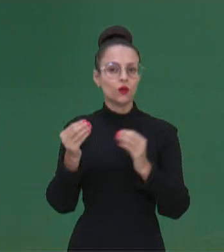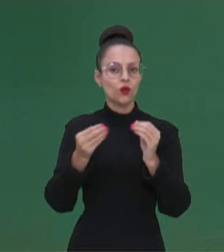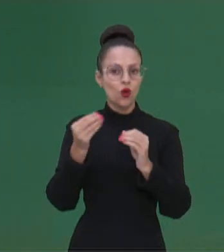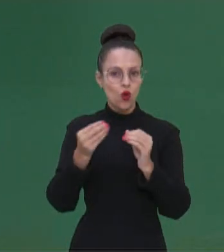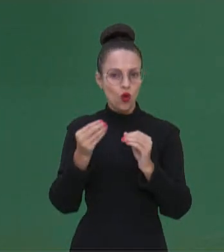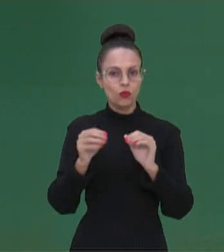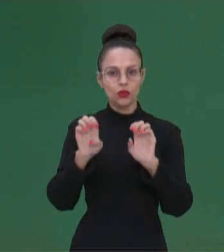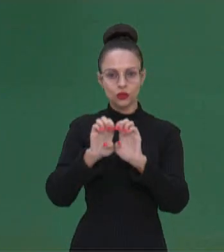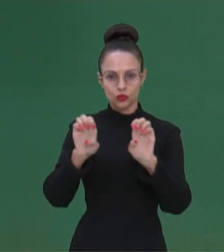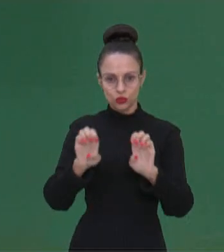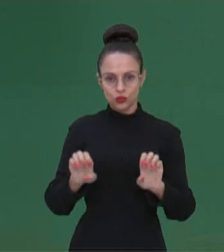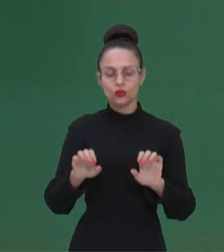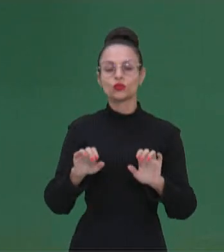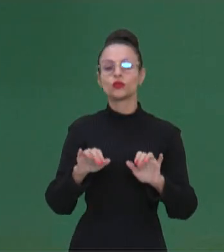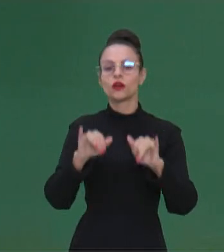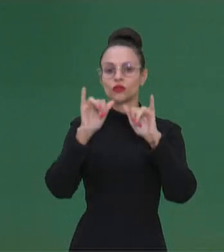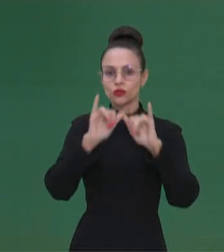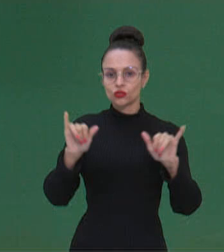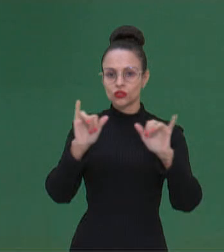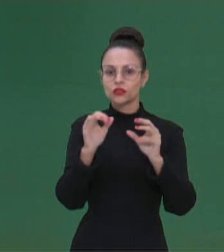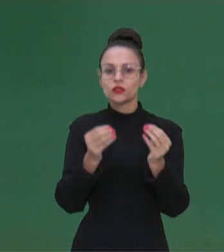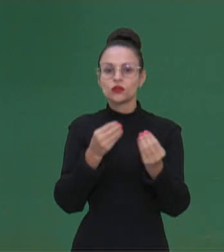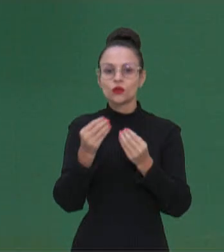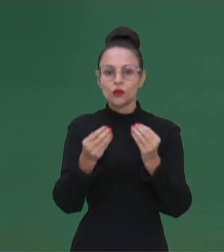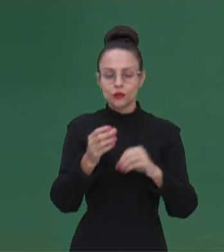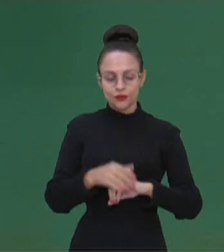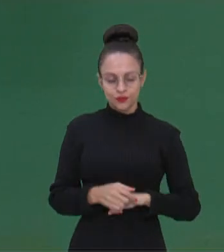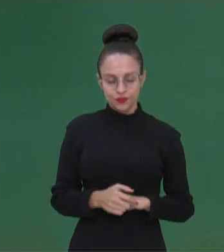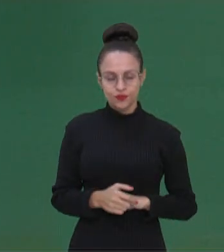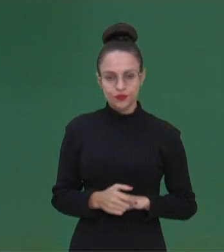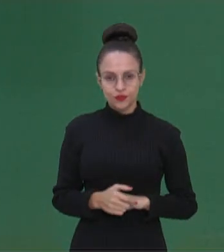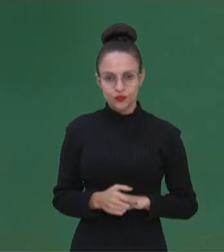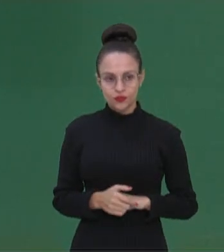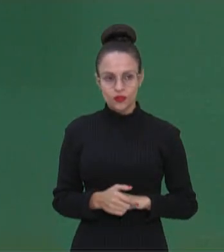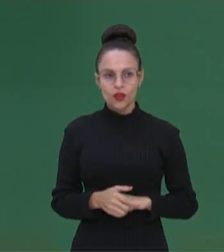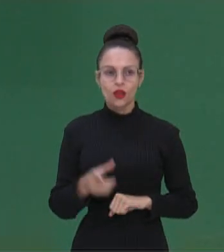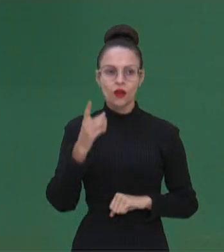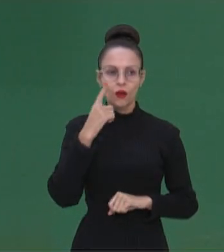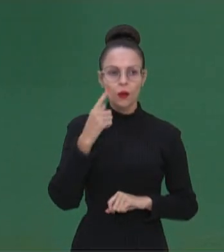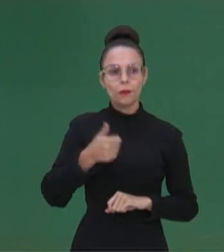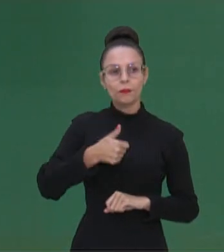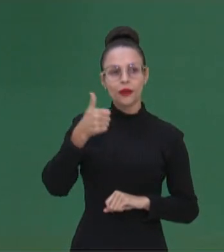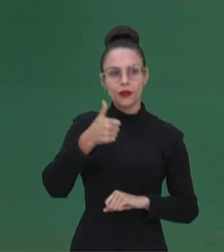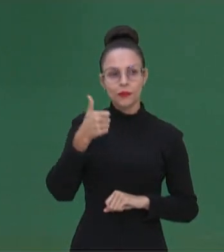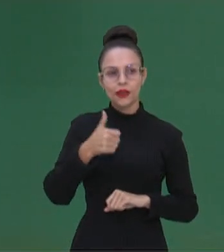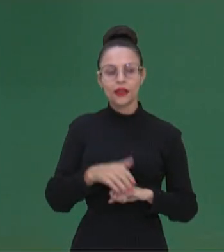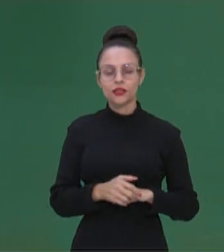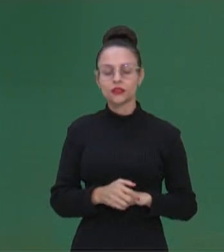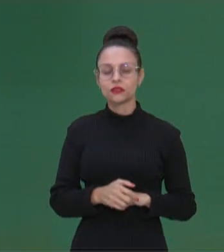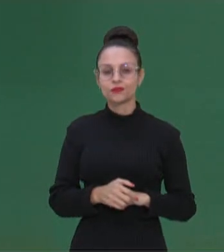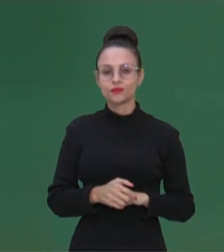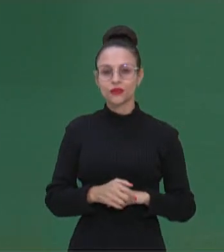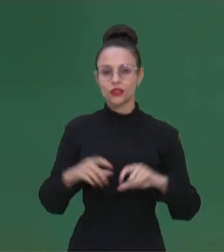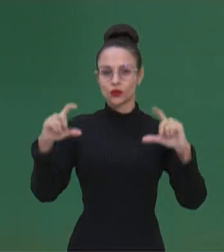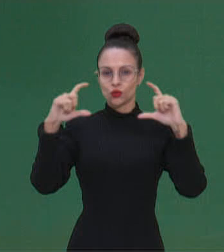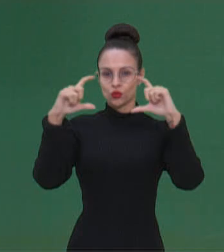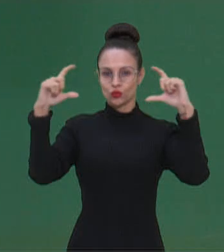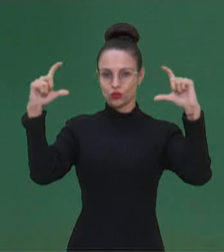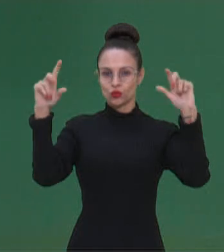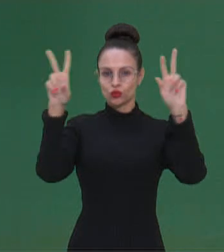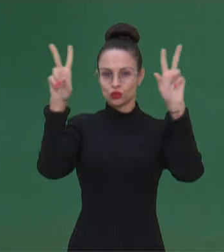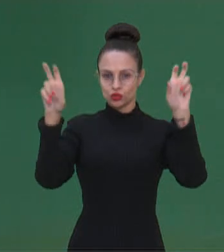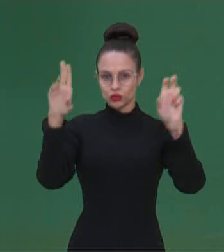estrutura, tá? Então, vamos pensar lá no que precisa, certo? Então, primeira coisa, a manchete, né, ou